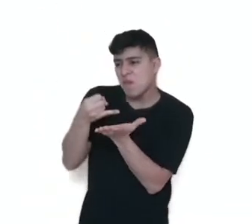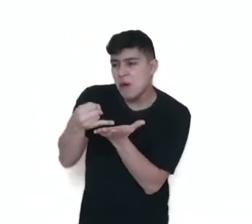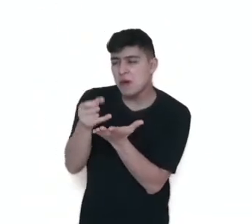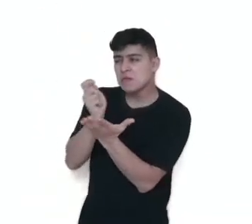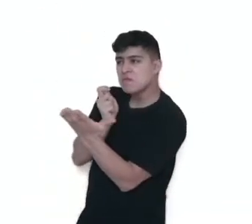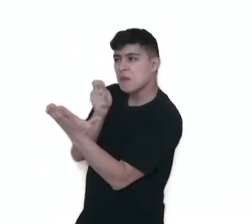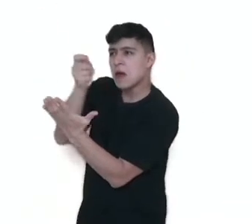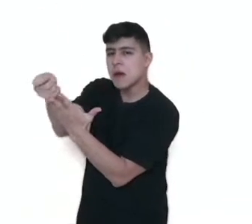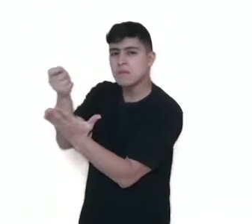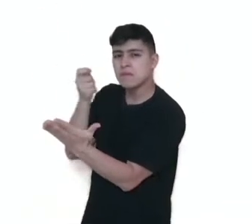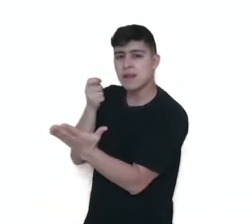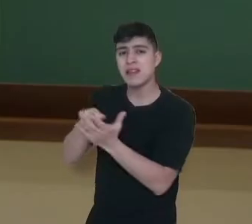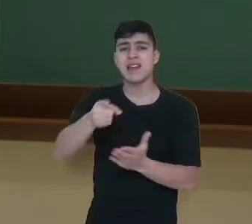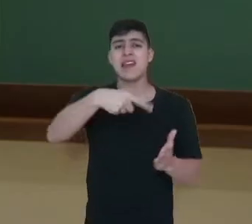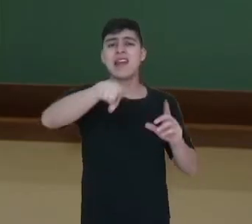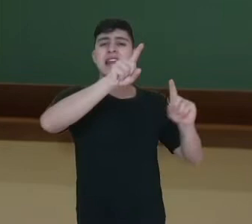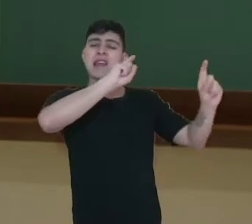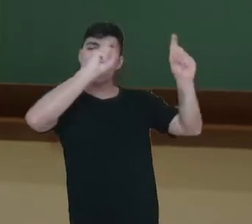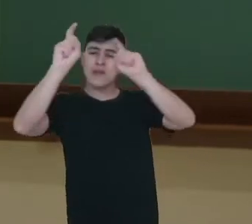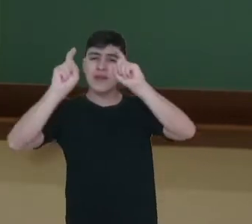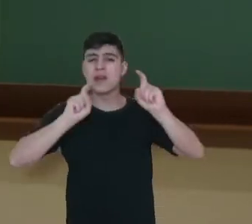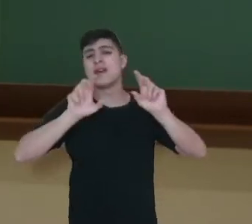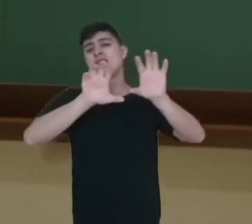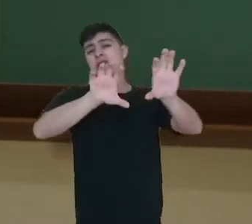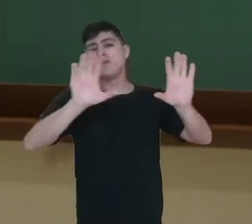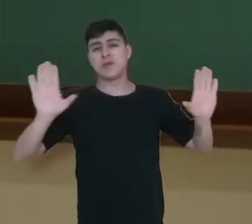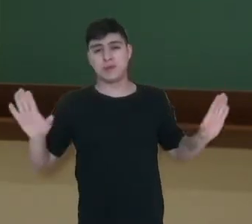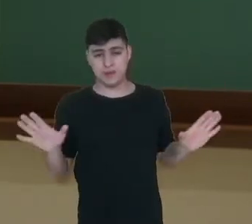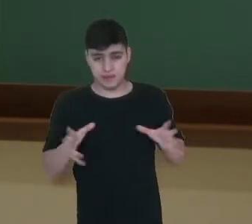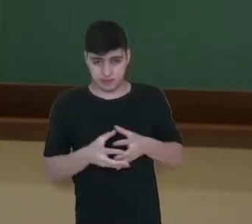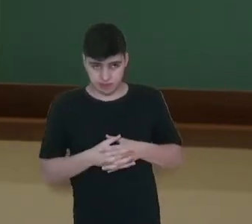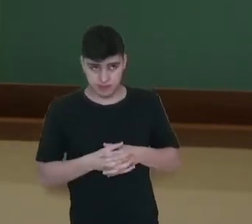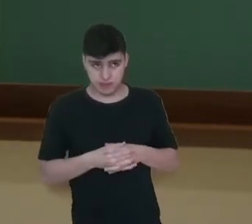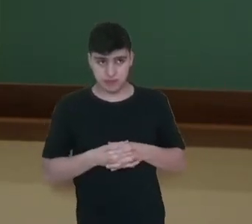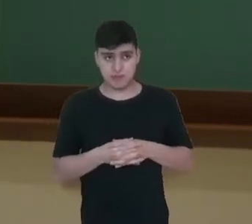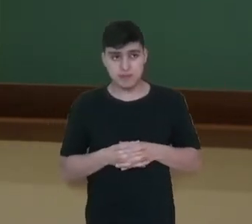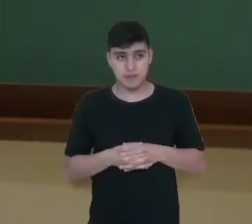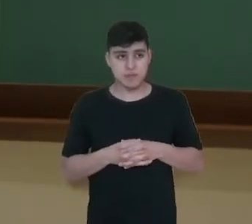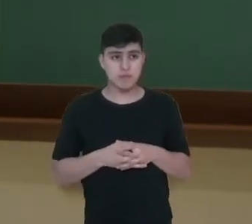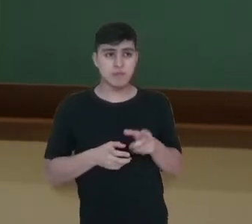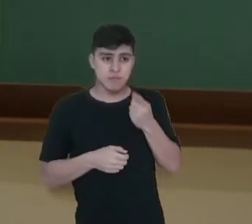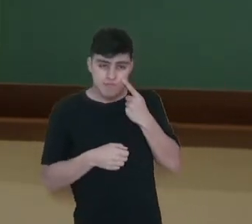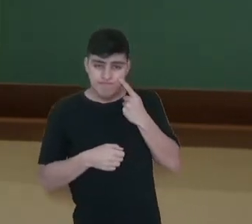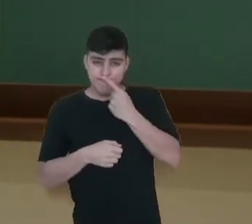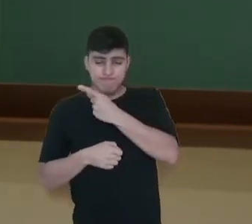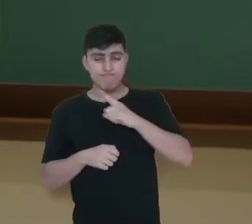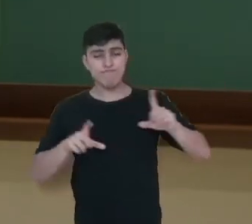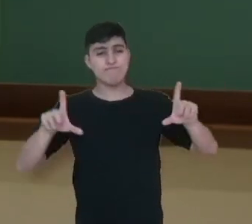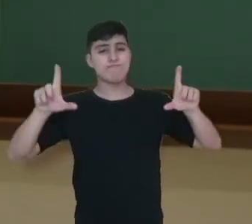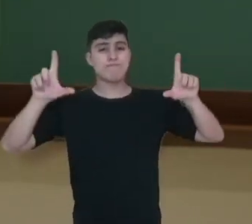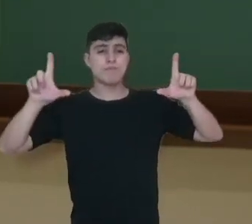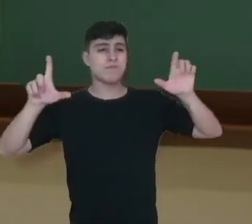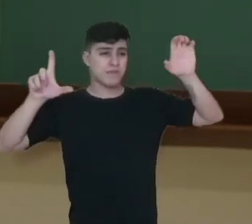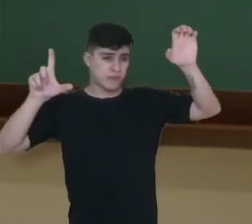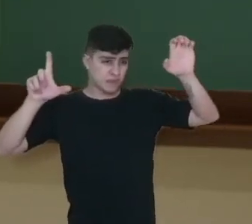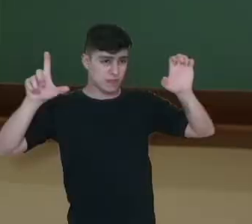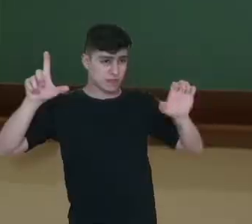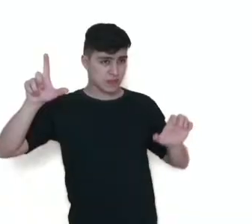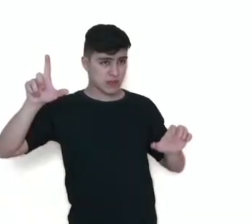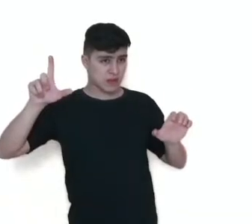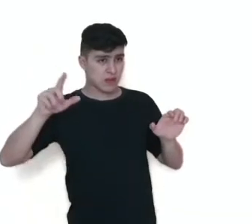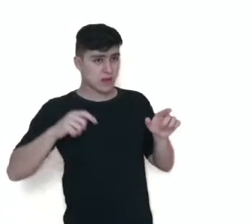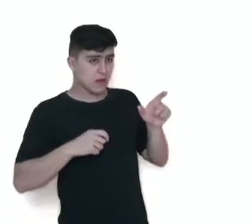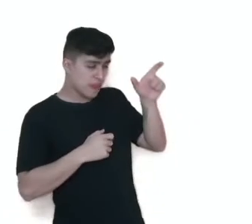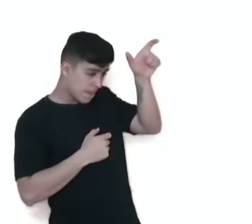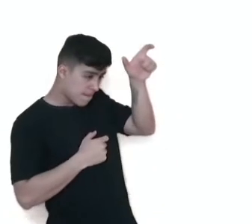contexto era isso. Então, à esquerda, né, a gente vai ter essa fonte aqui, ó, é um colono é